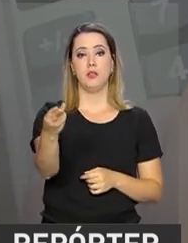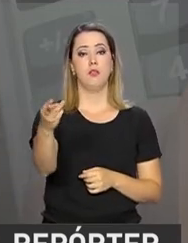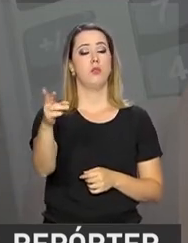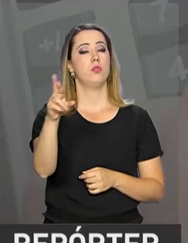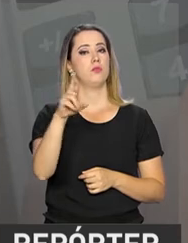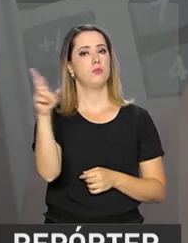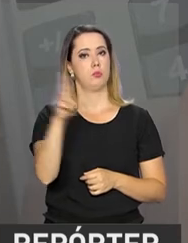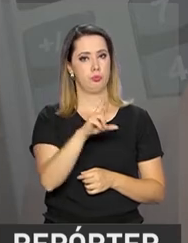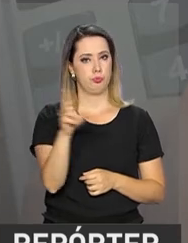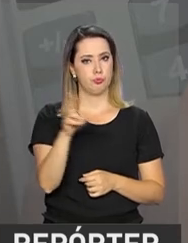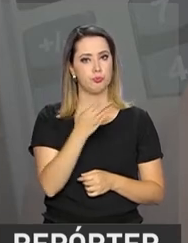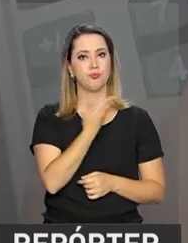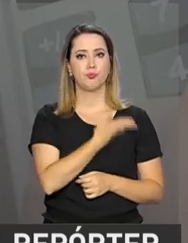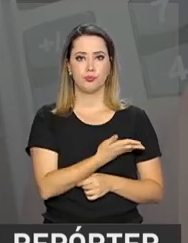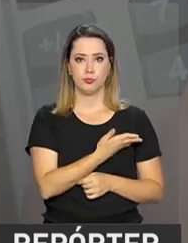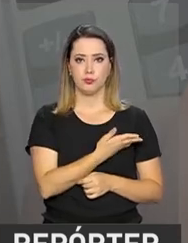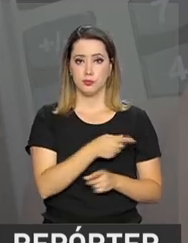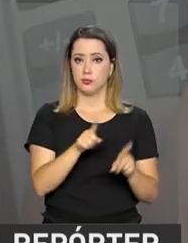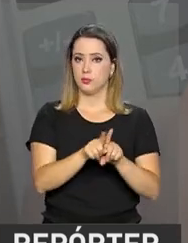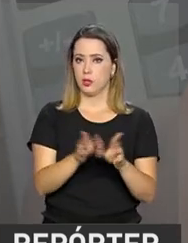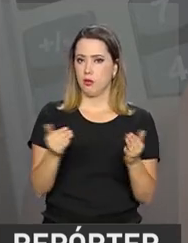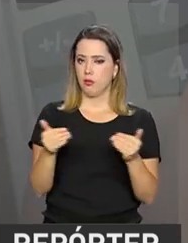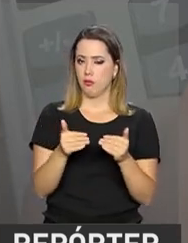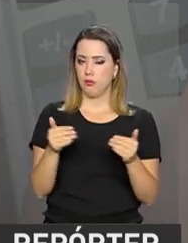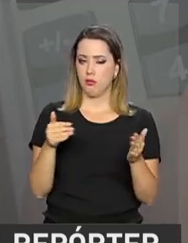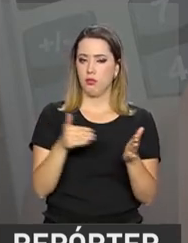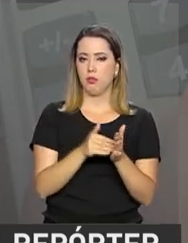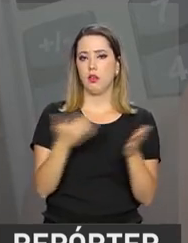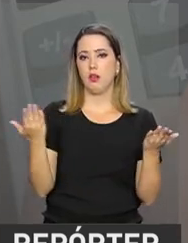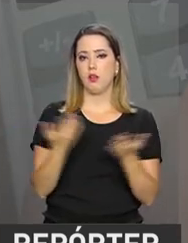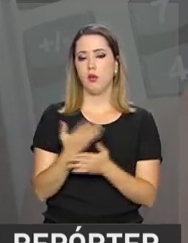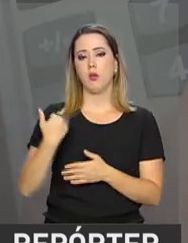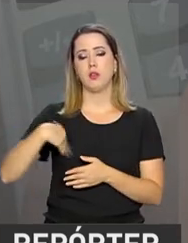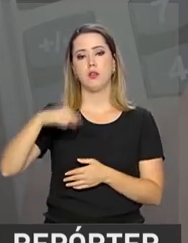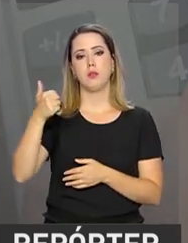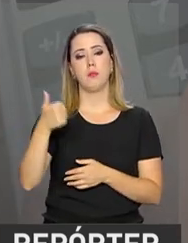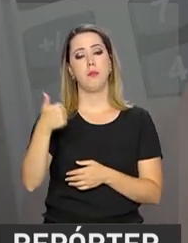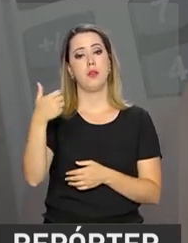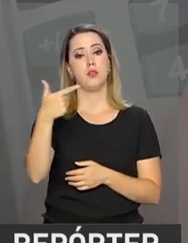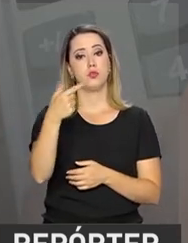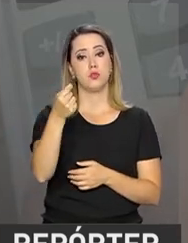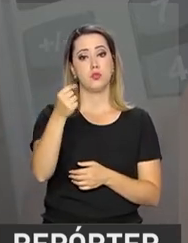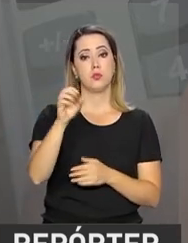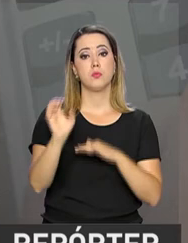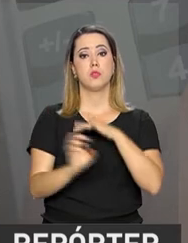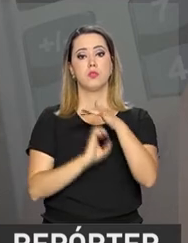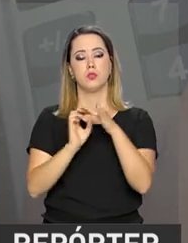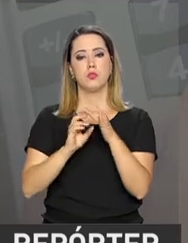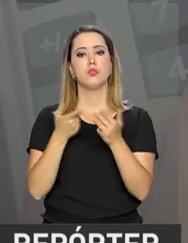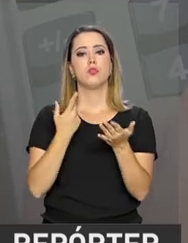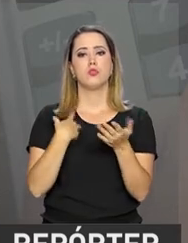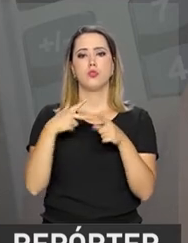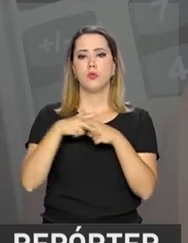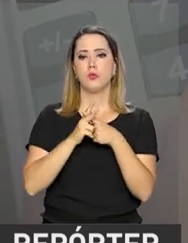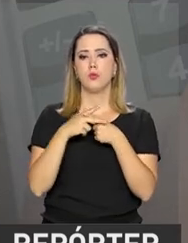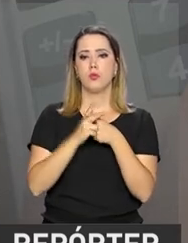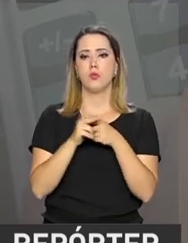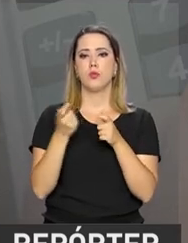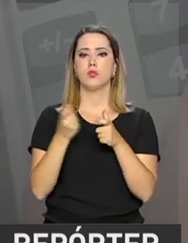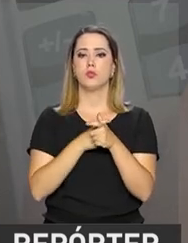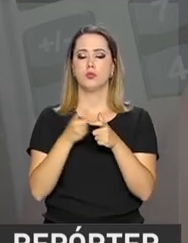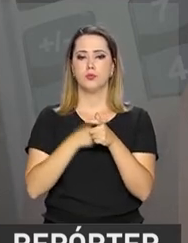420 milhões de reais. Até agora, quase 1.200 empresas já retificaram os débitos,